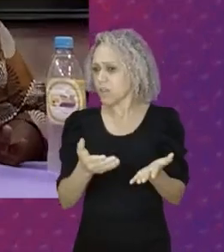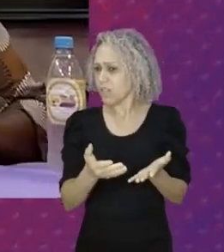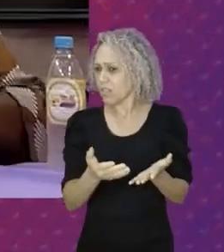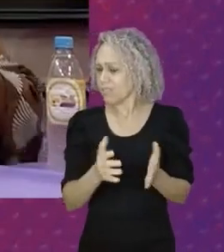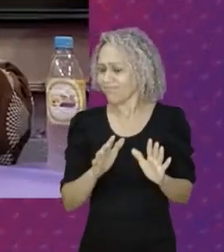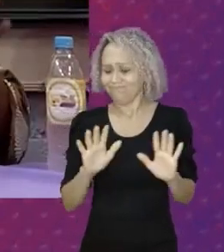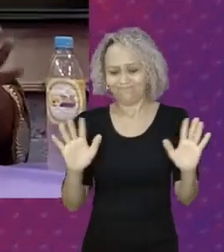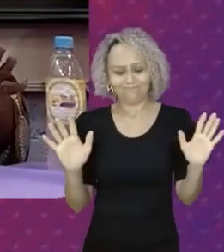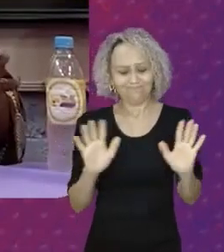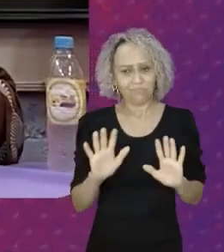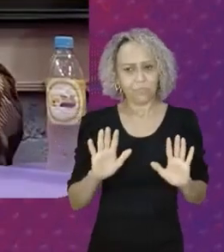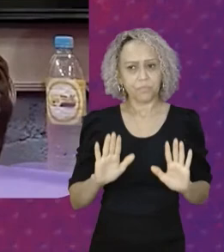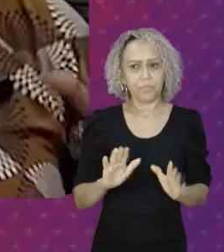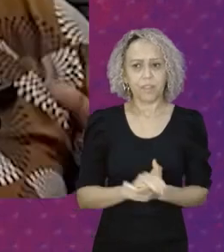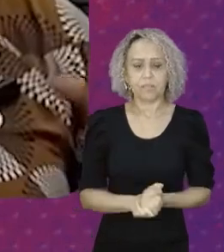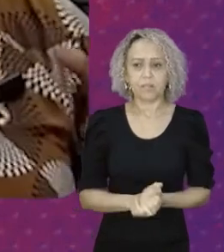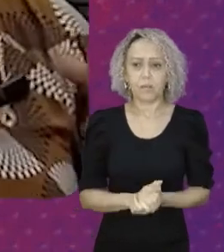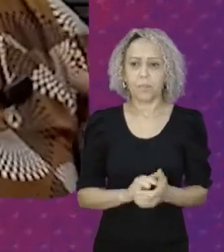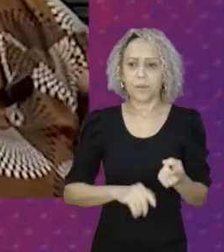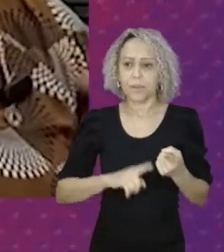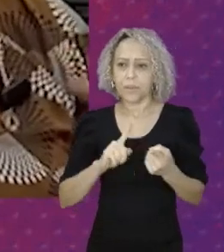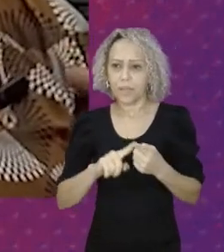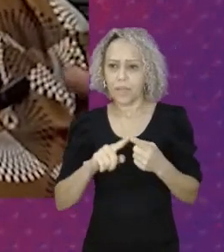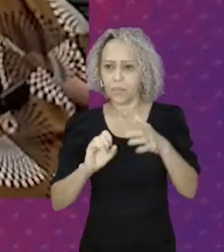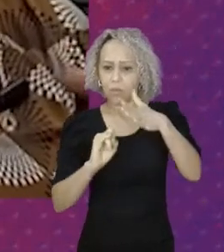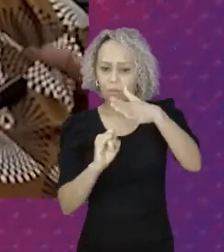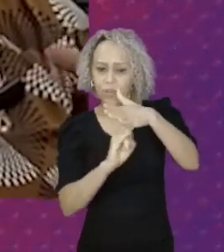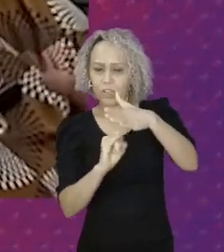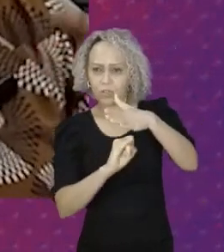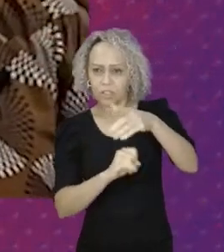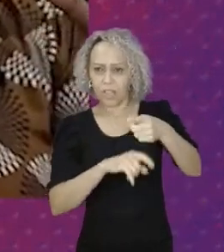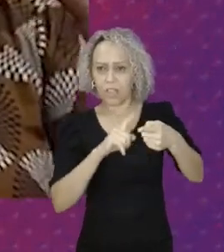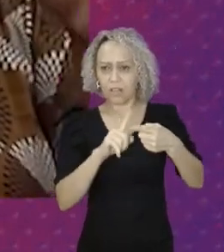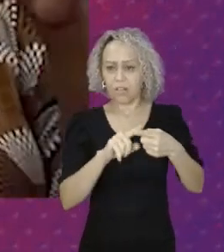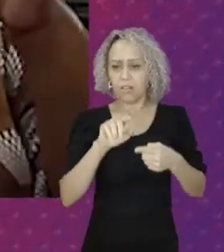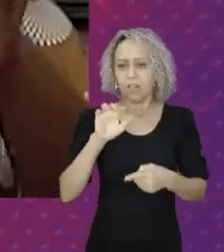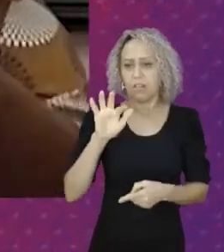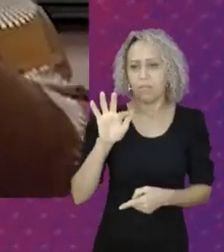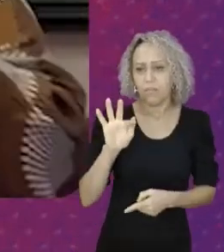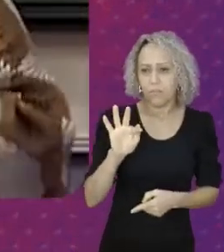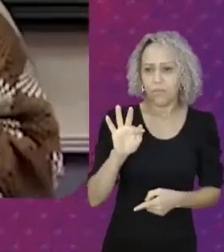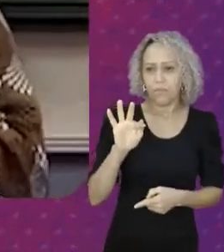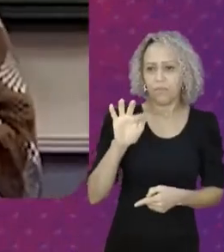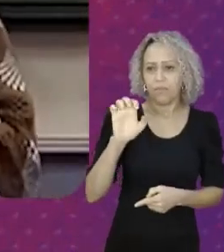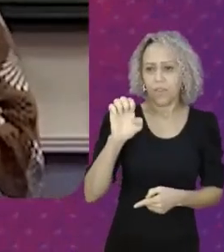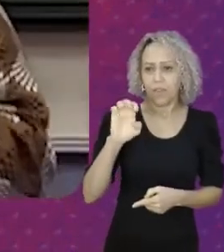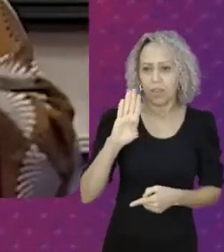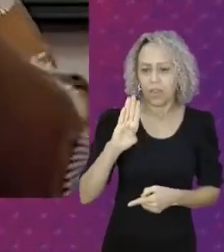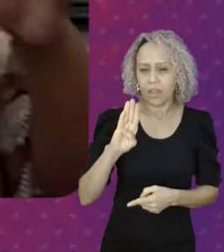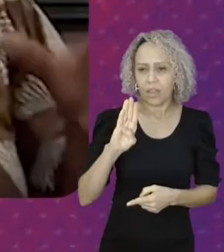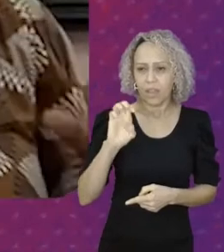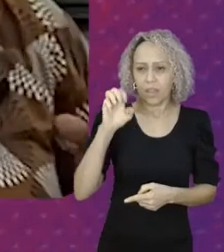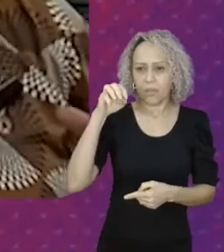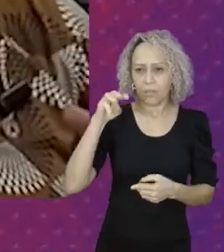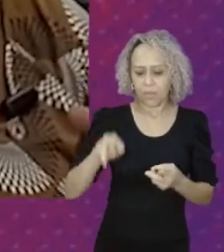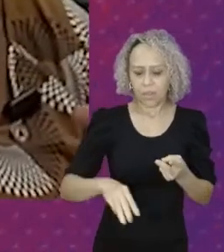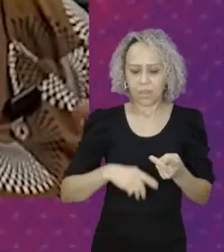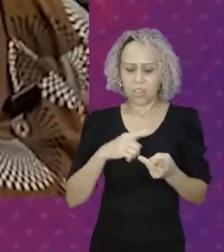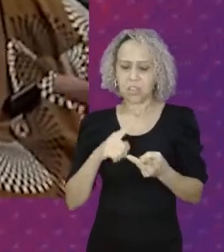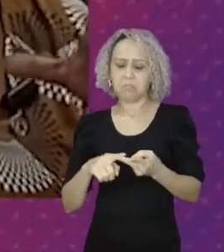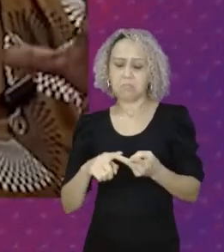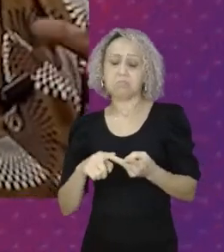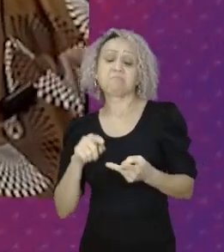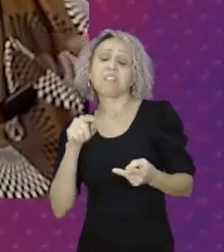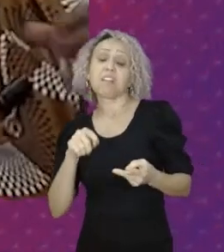instituições, FEBEM, que dizia que era a Fundação Nacional do Bem-Estar do Menor. Mas era um horror,